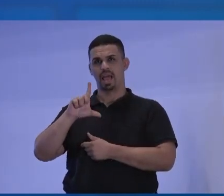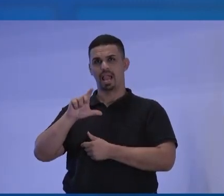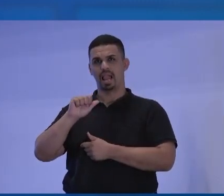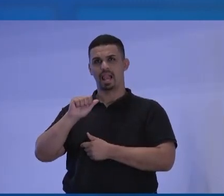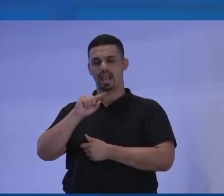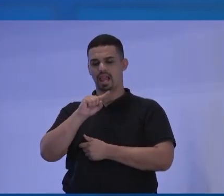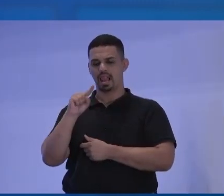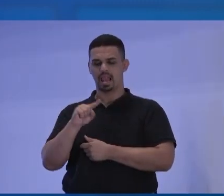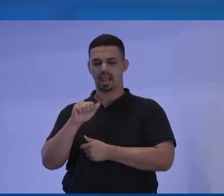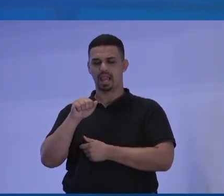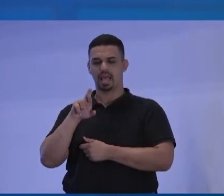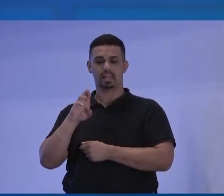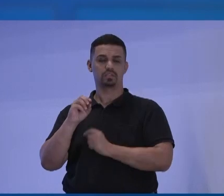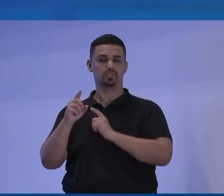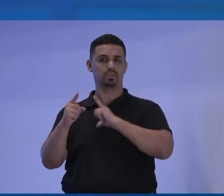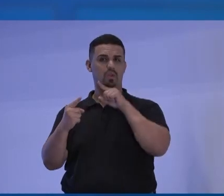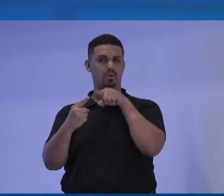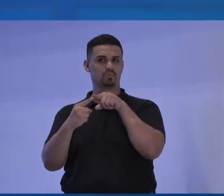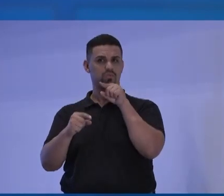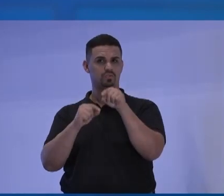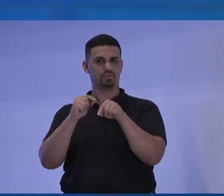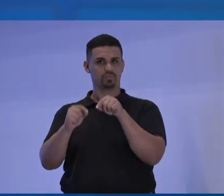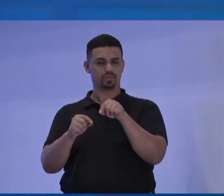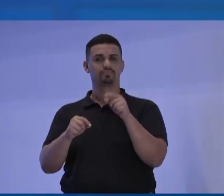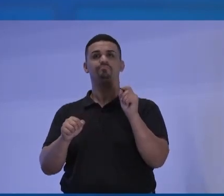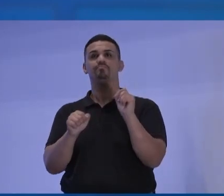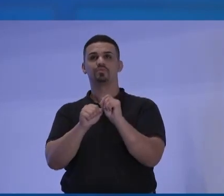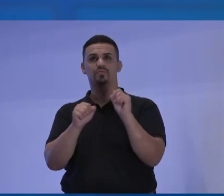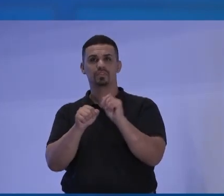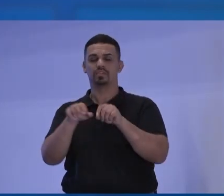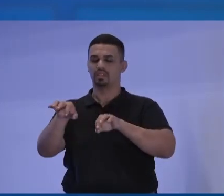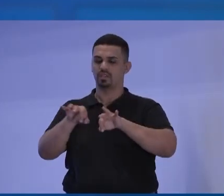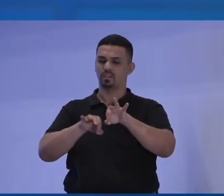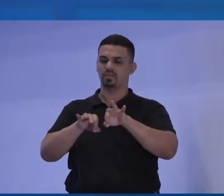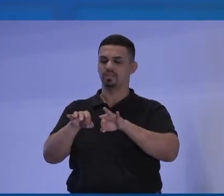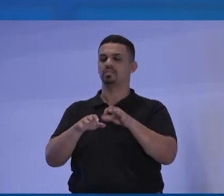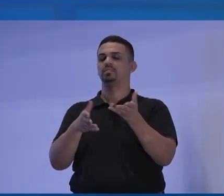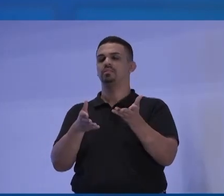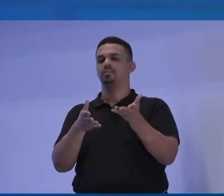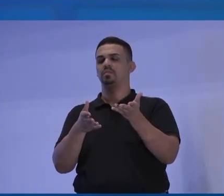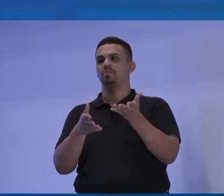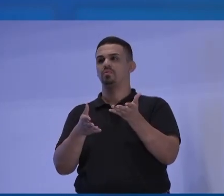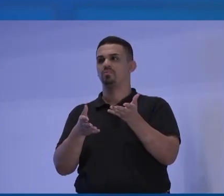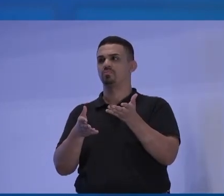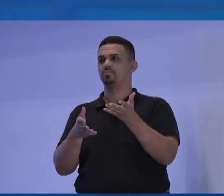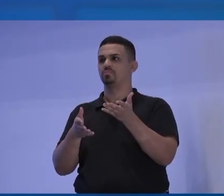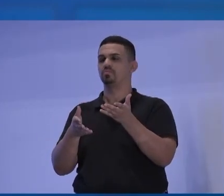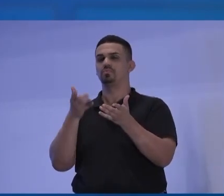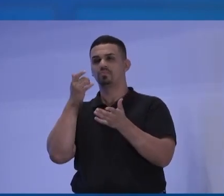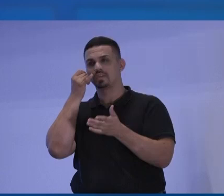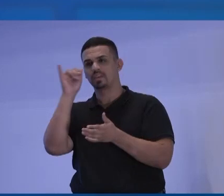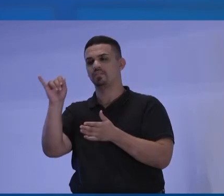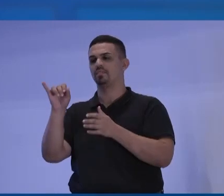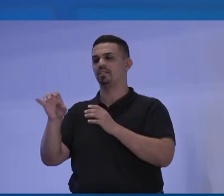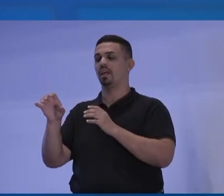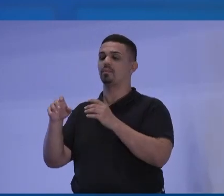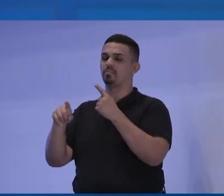atender esses cruzados que contraíam a hanseníase durante as batalhas. E somente